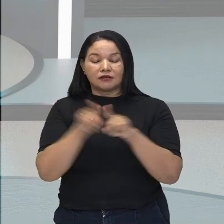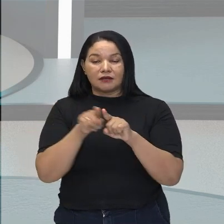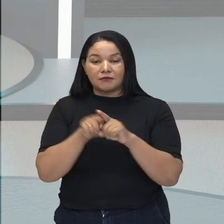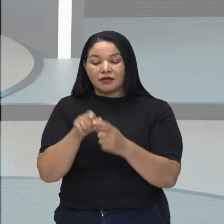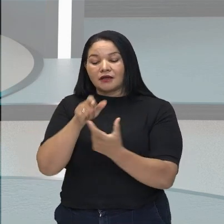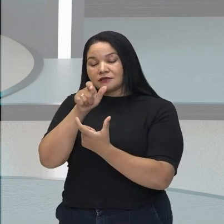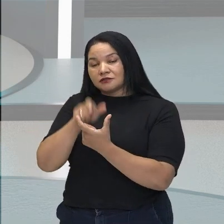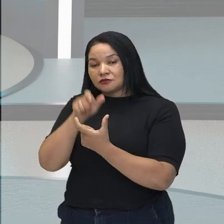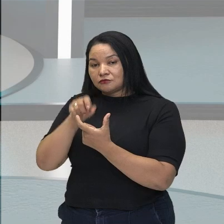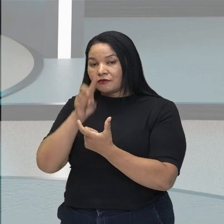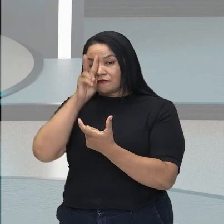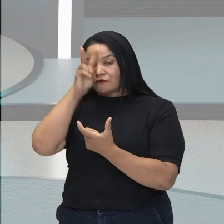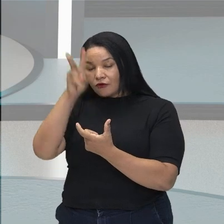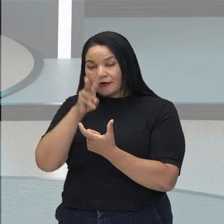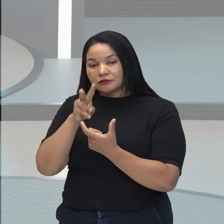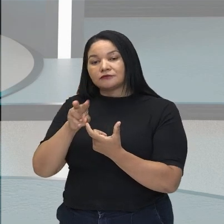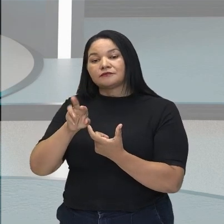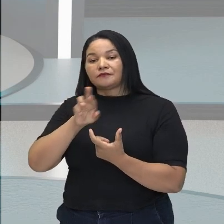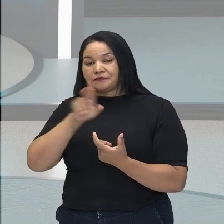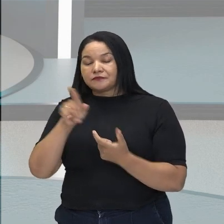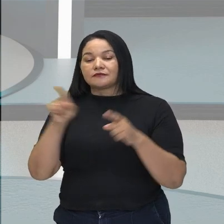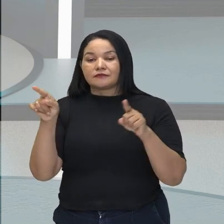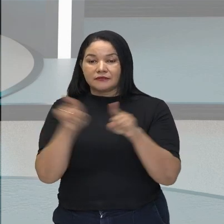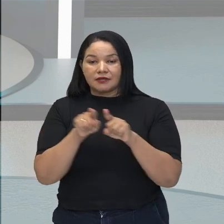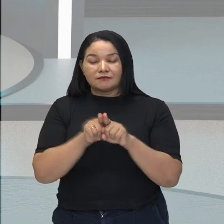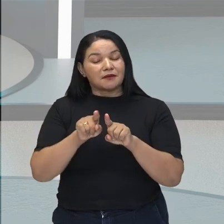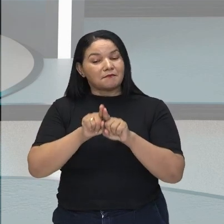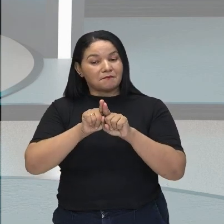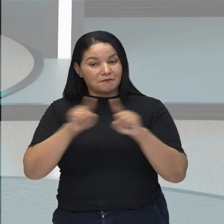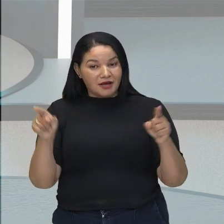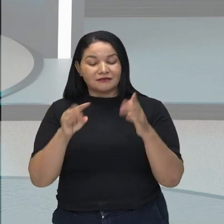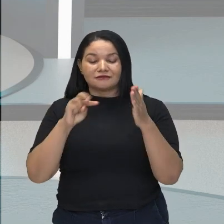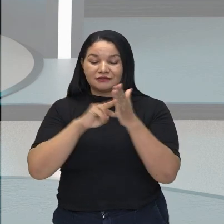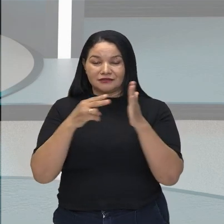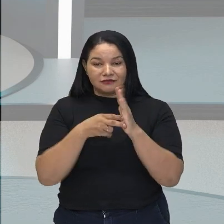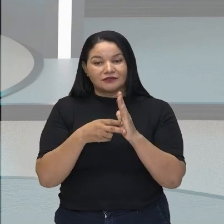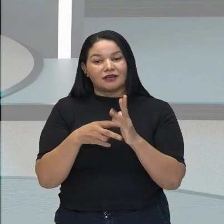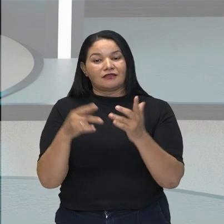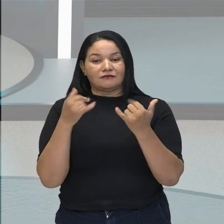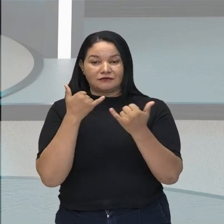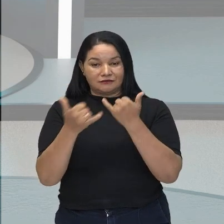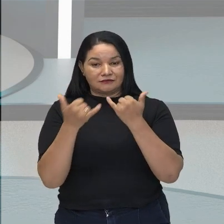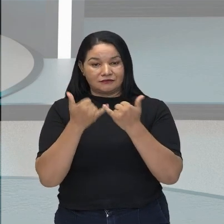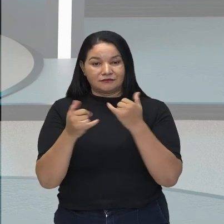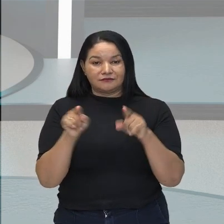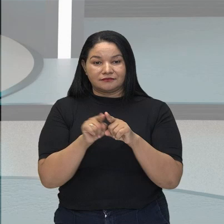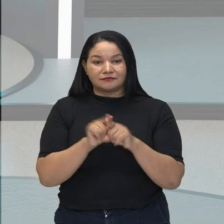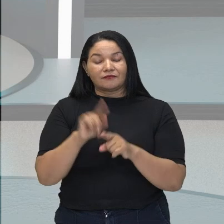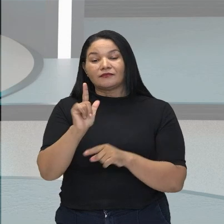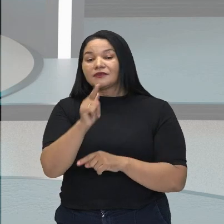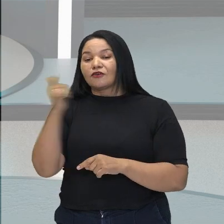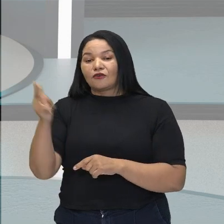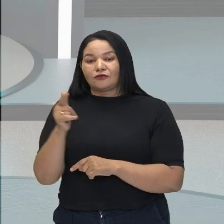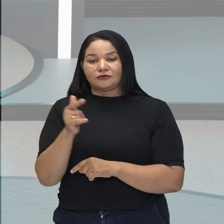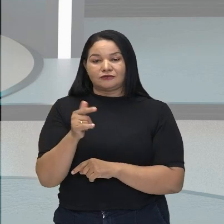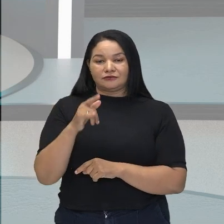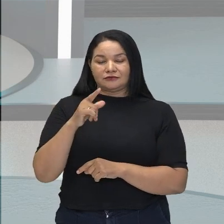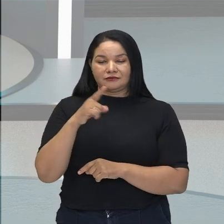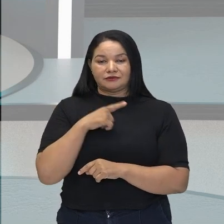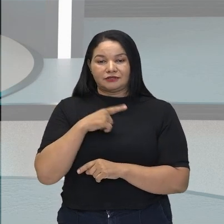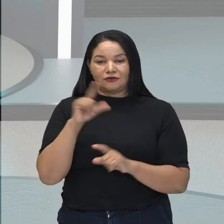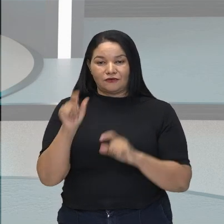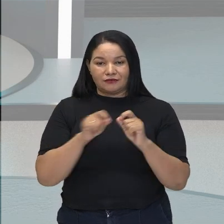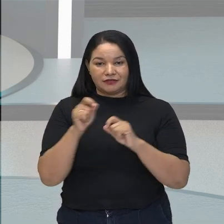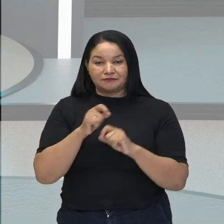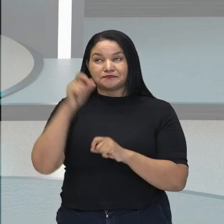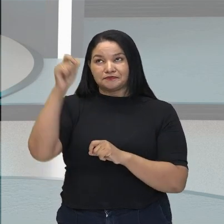tônica, mas é o mesmo significado. No nosso próximo exemplo eu tenho: baja el